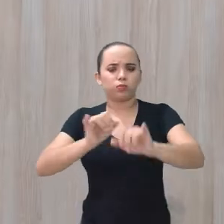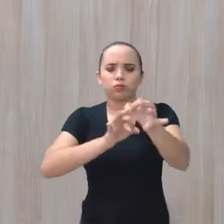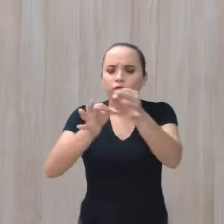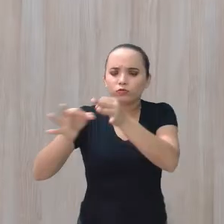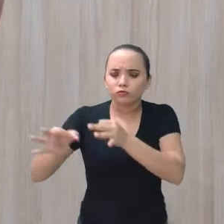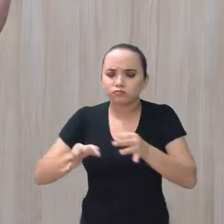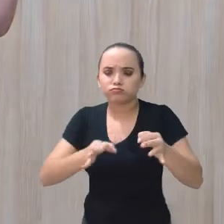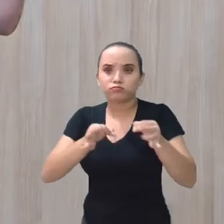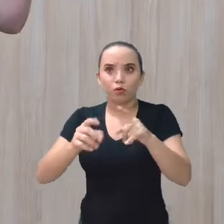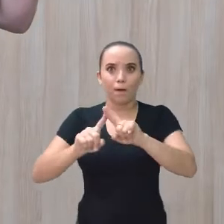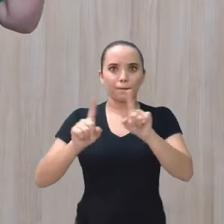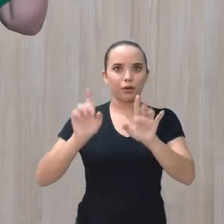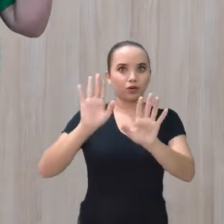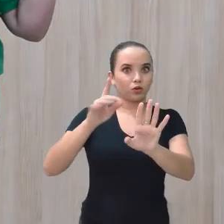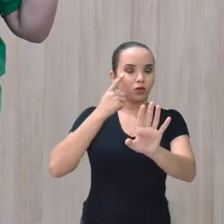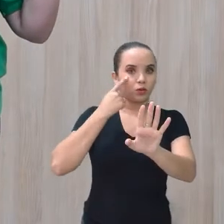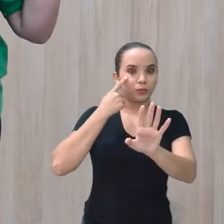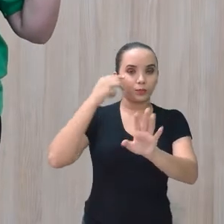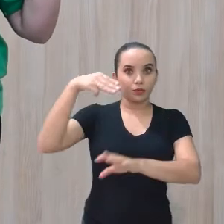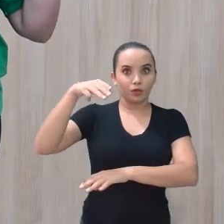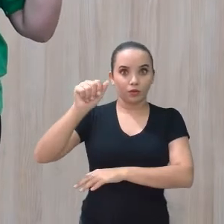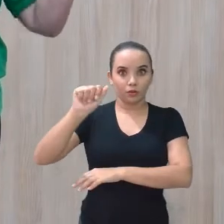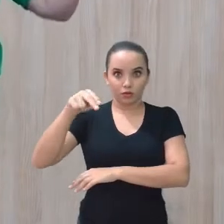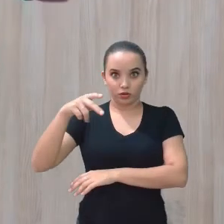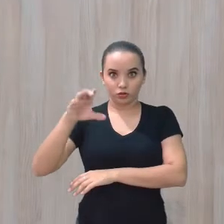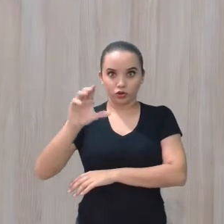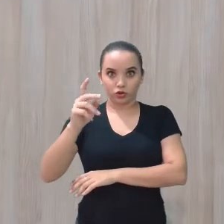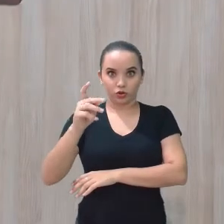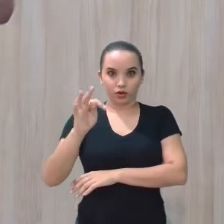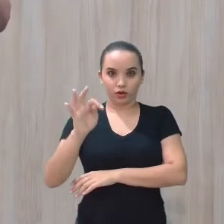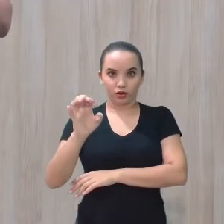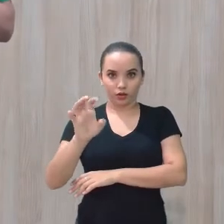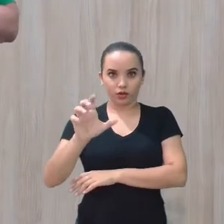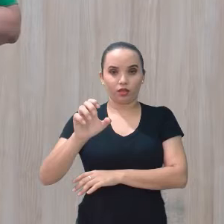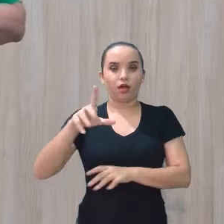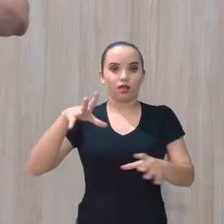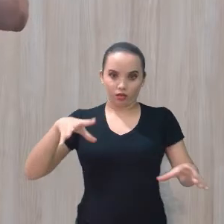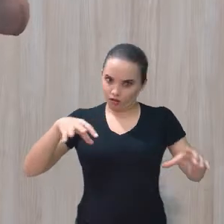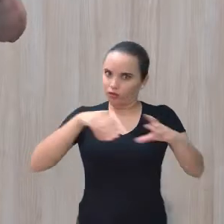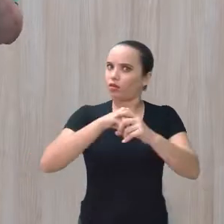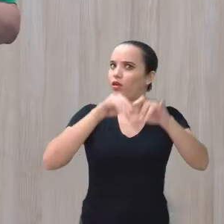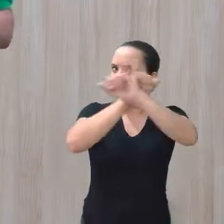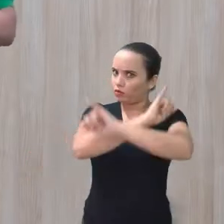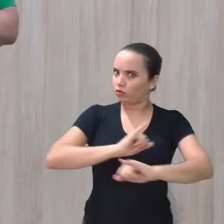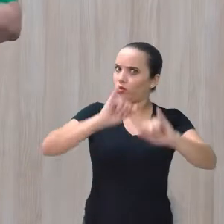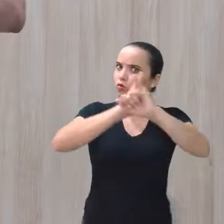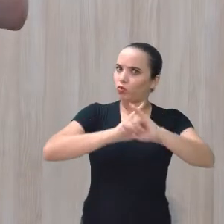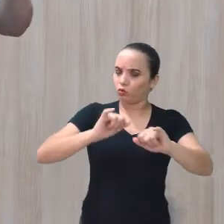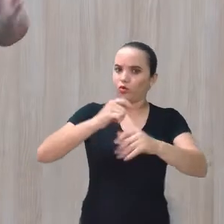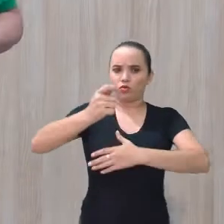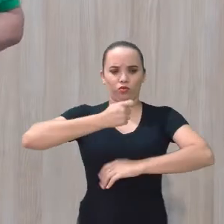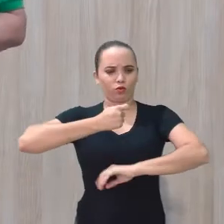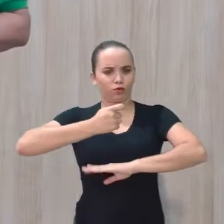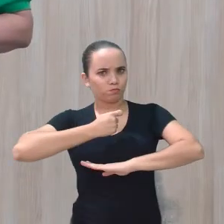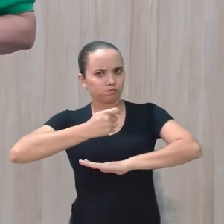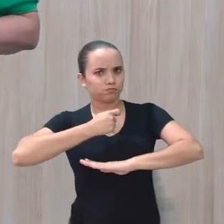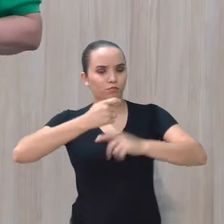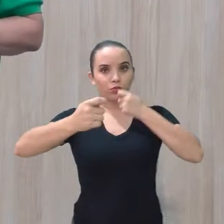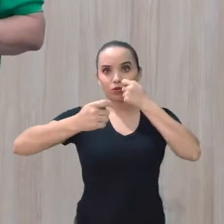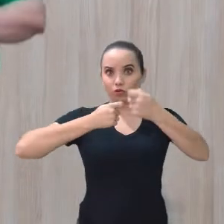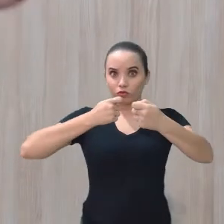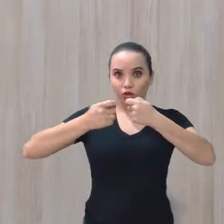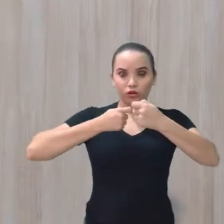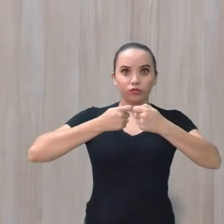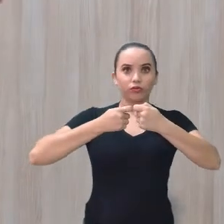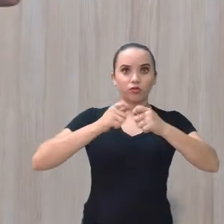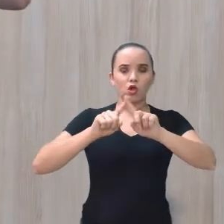um destaque, assim, sabe, na notícia. Ela está inserida na notícia, na reportagem, na entrevista, quando